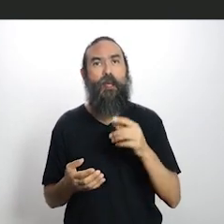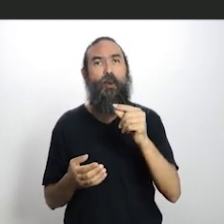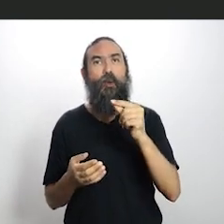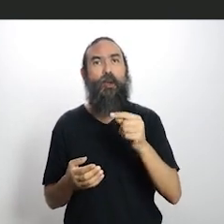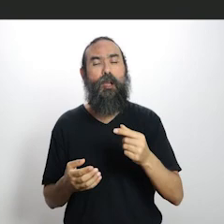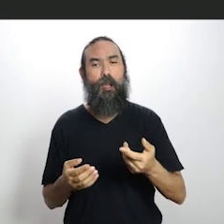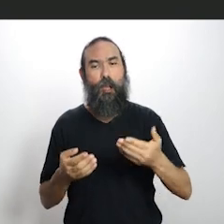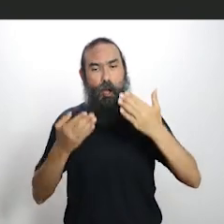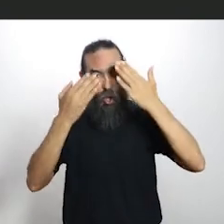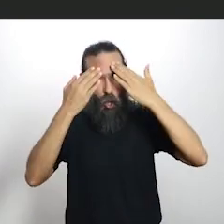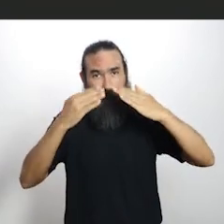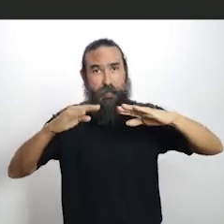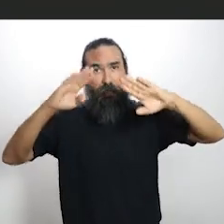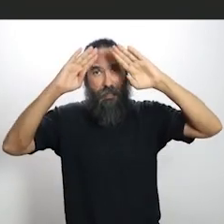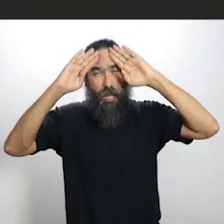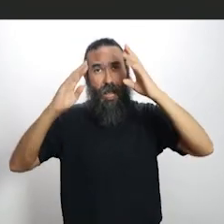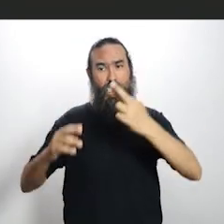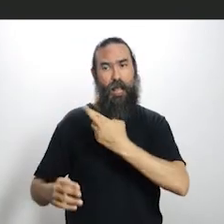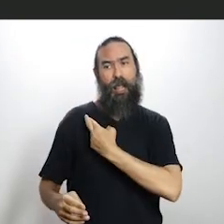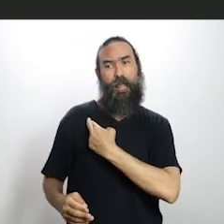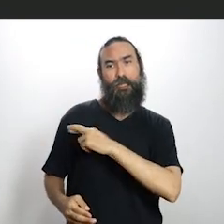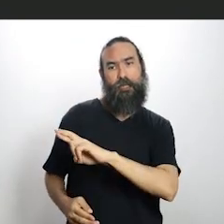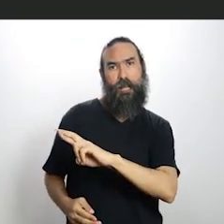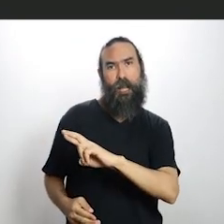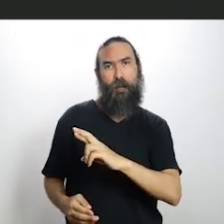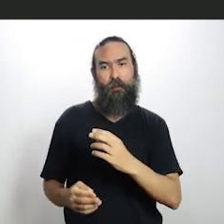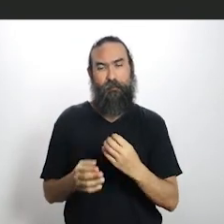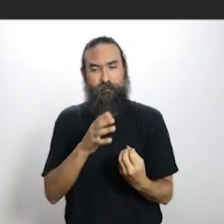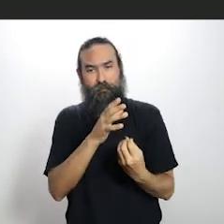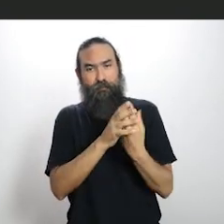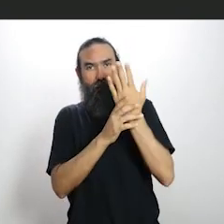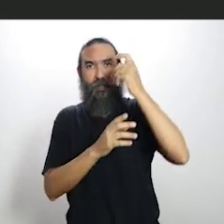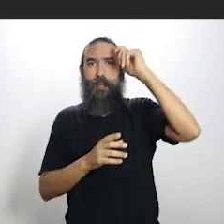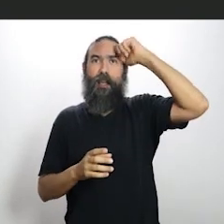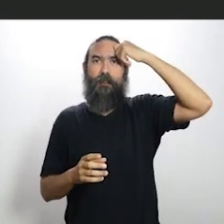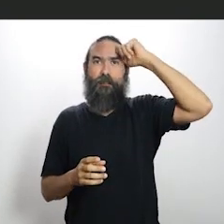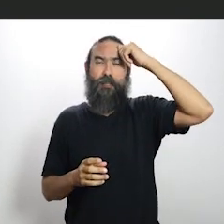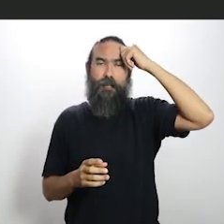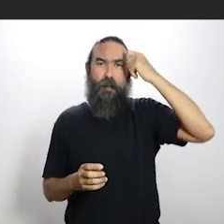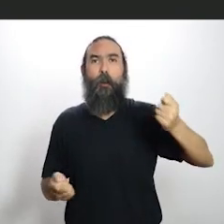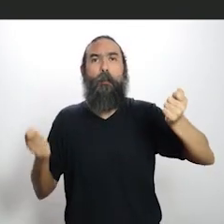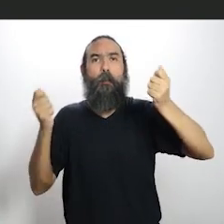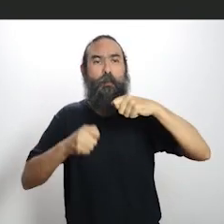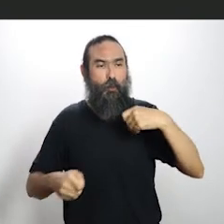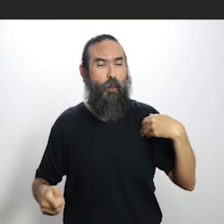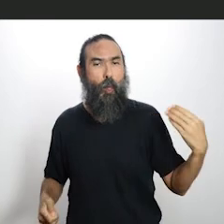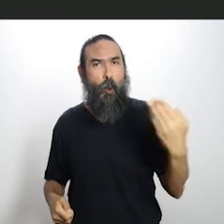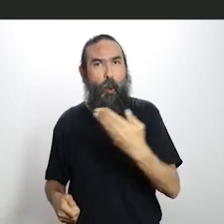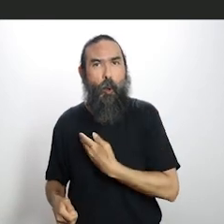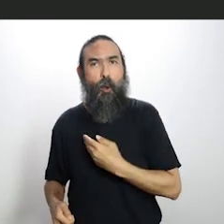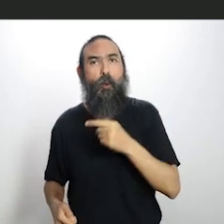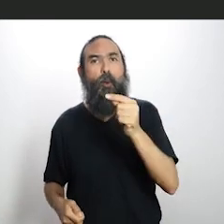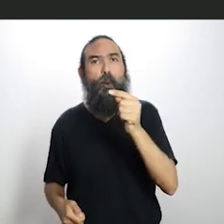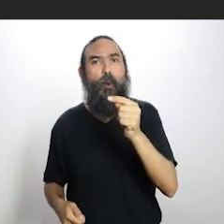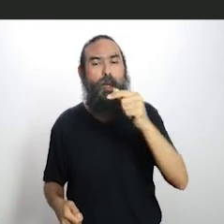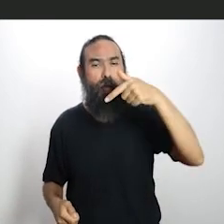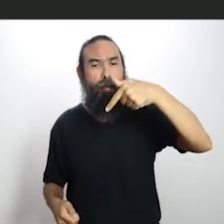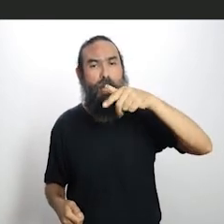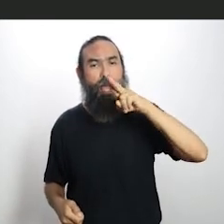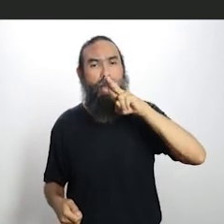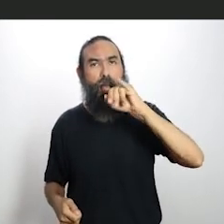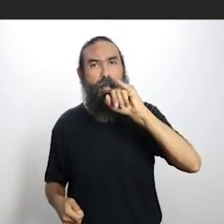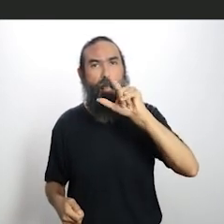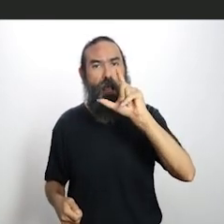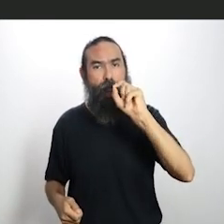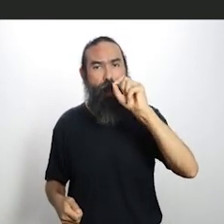cultural que a gente tem mantido infelizmente sem a parceria governamental a não ser quando a gente ganha algum edital